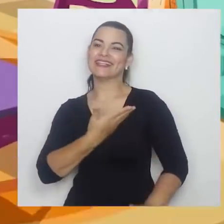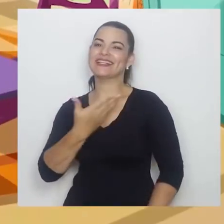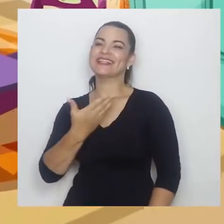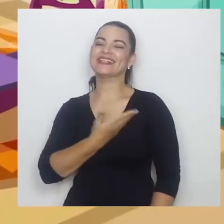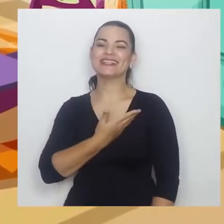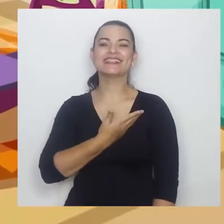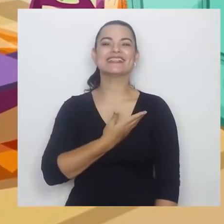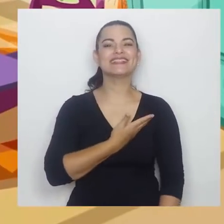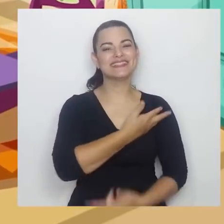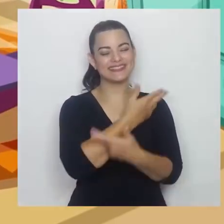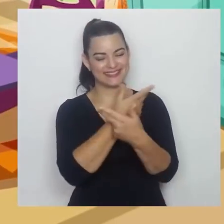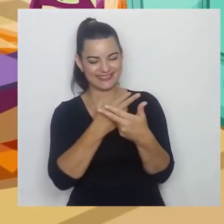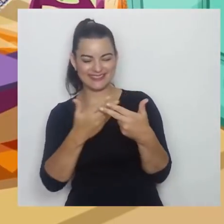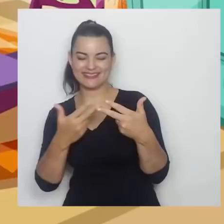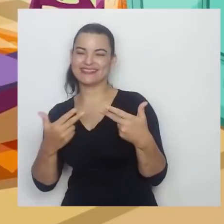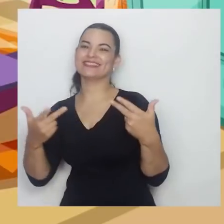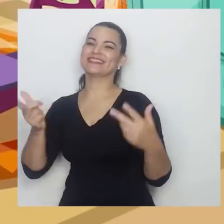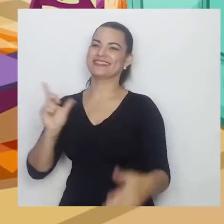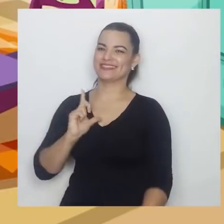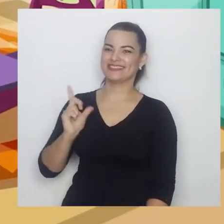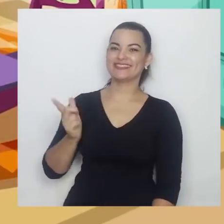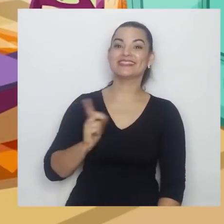eu tenho meus